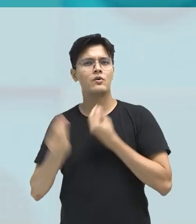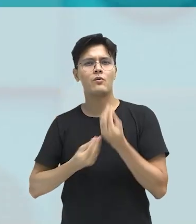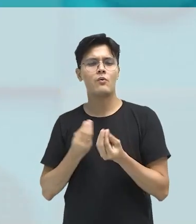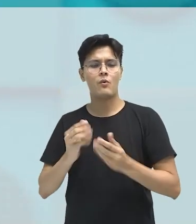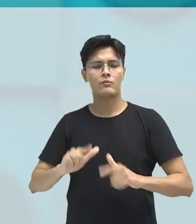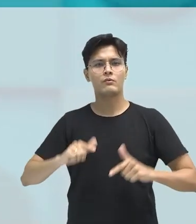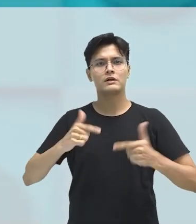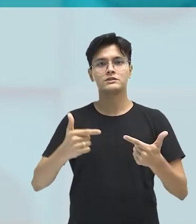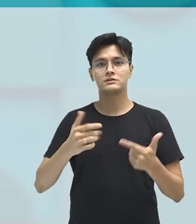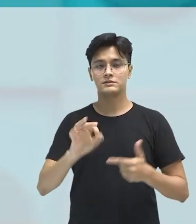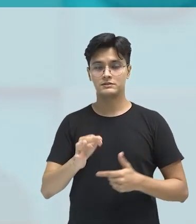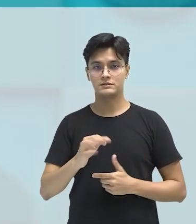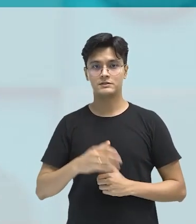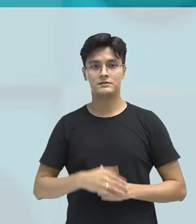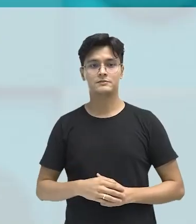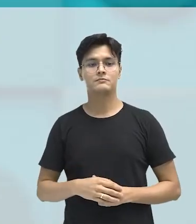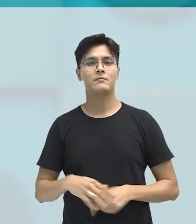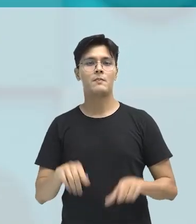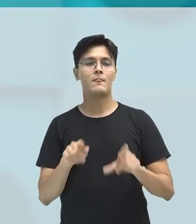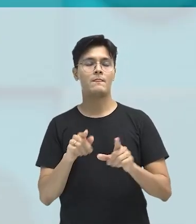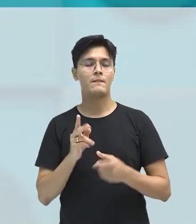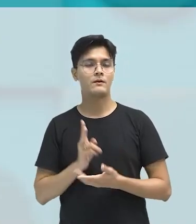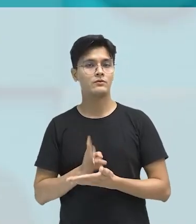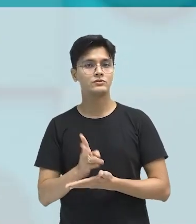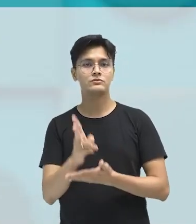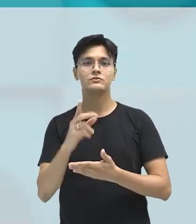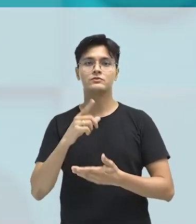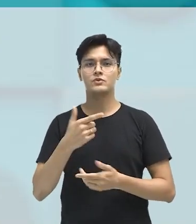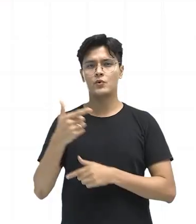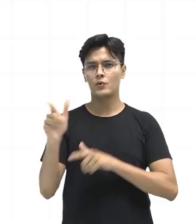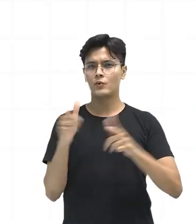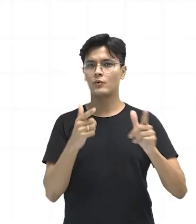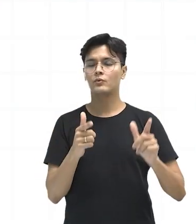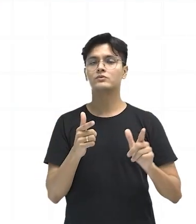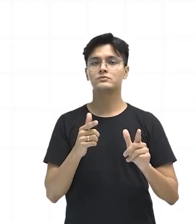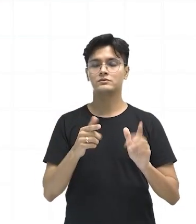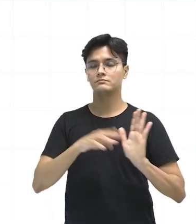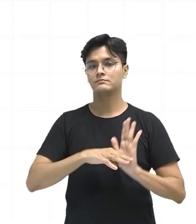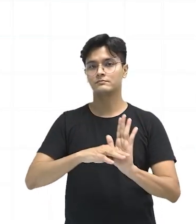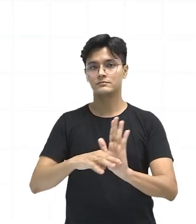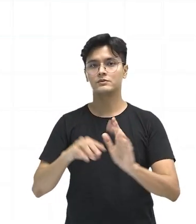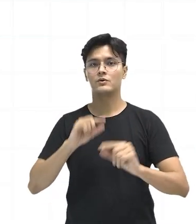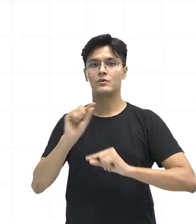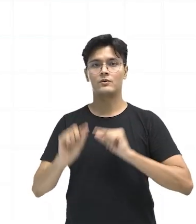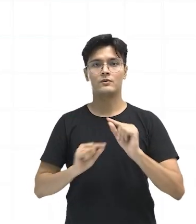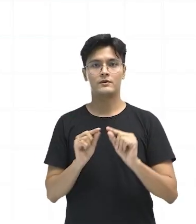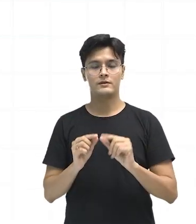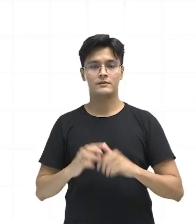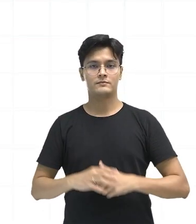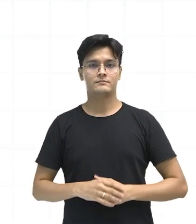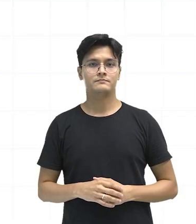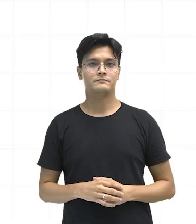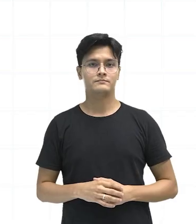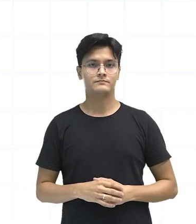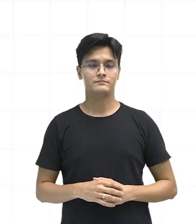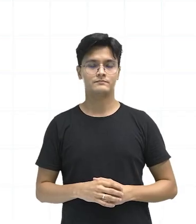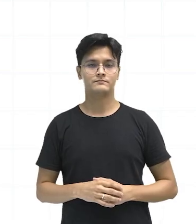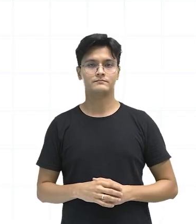golpe, certo? Prosseguindo, vamos ver quais são os outros benefícios. Ajuda no